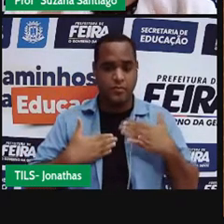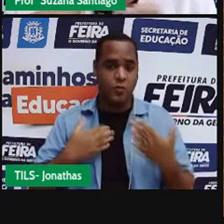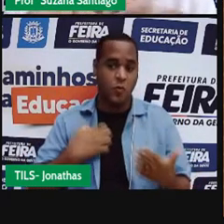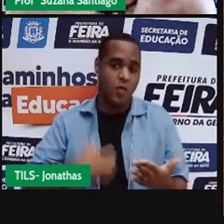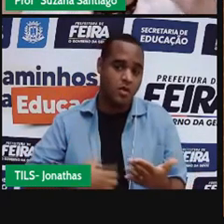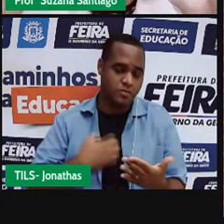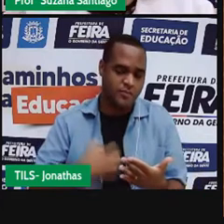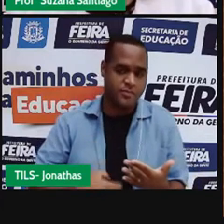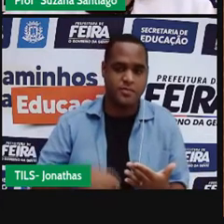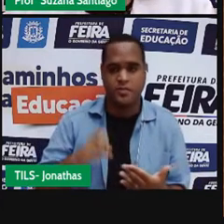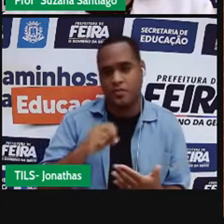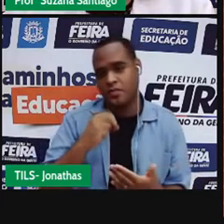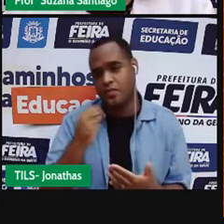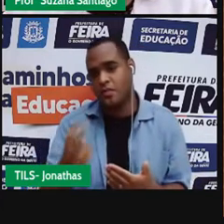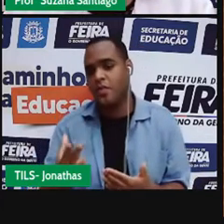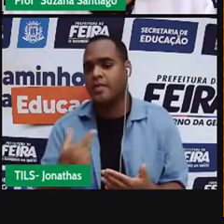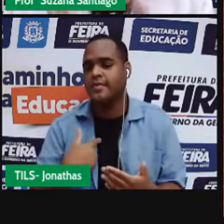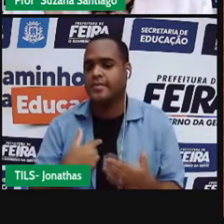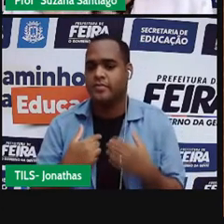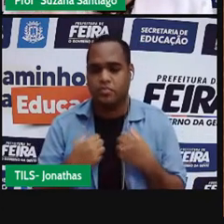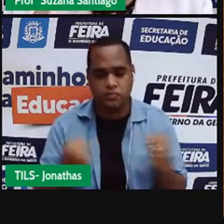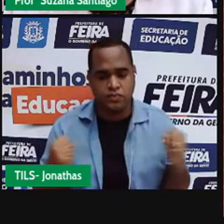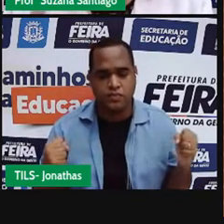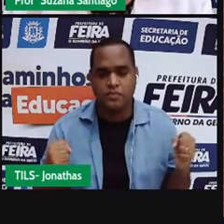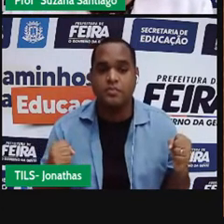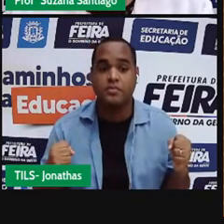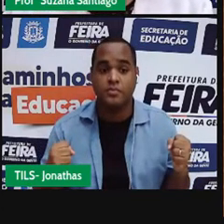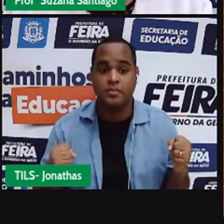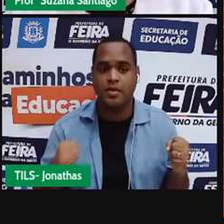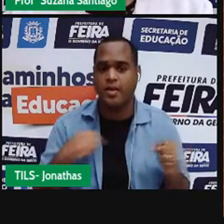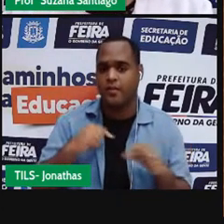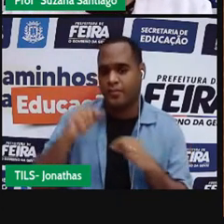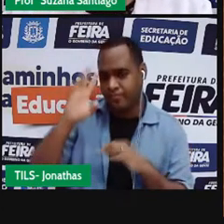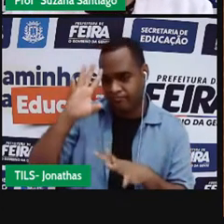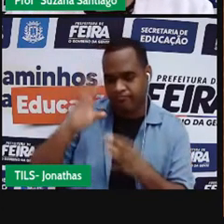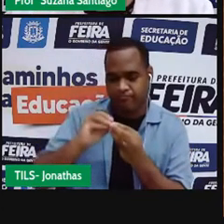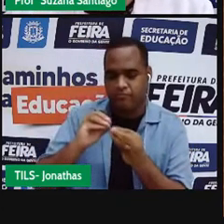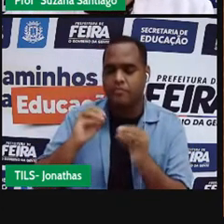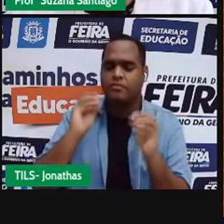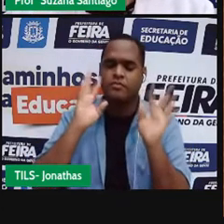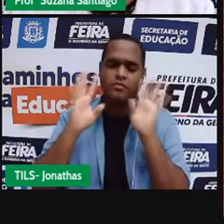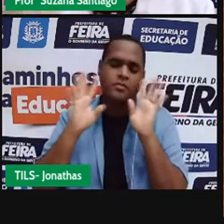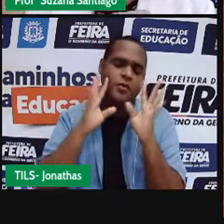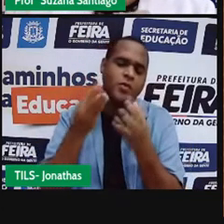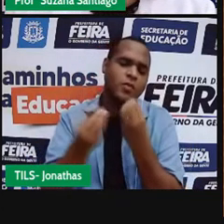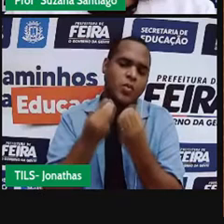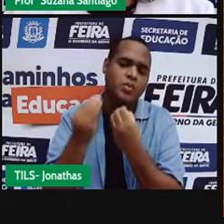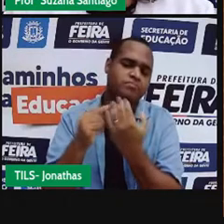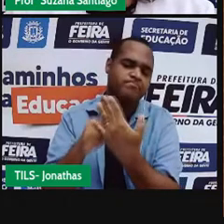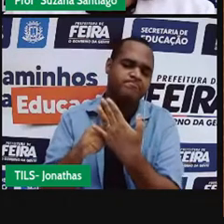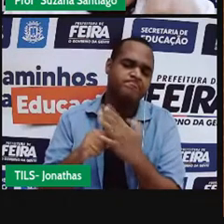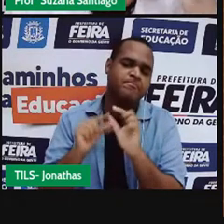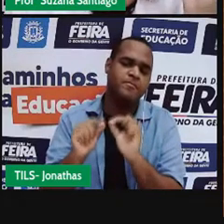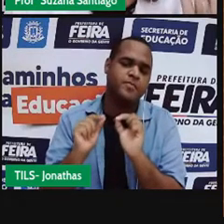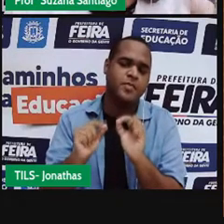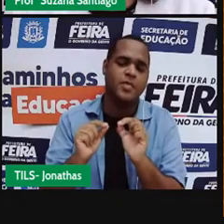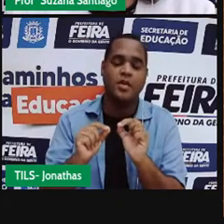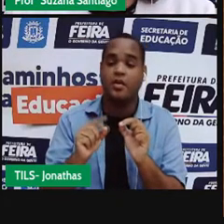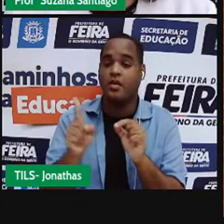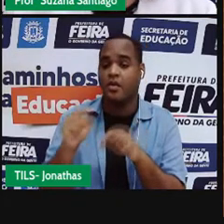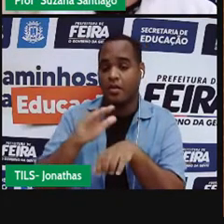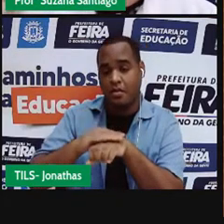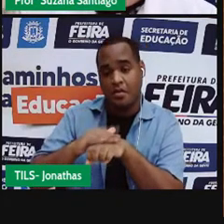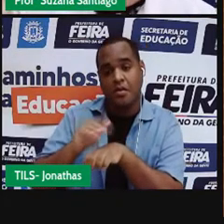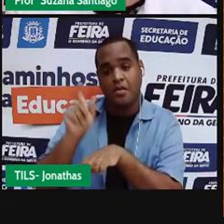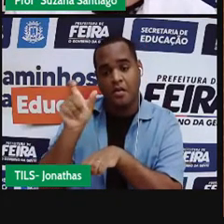raiva, me causou euforia, então deixa eu refletir um pouquinho sobre ela, né? Quem me passou? De onde ela